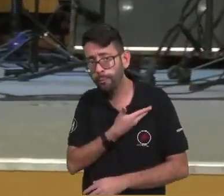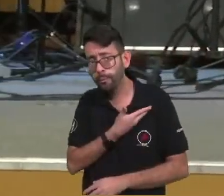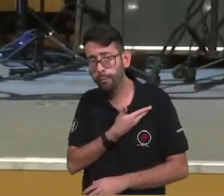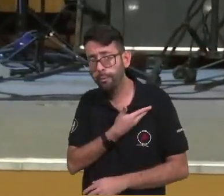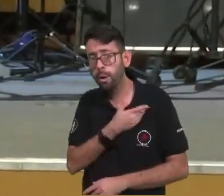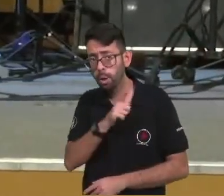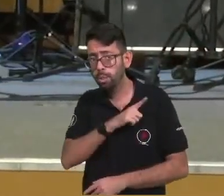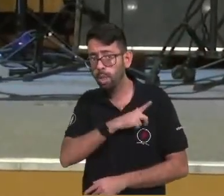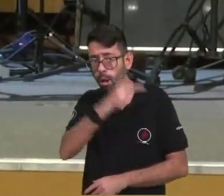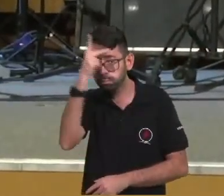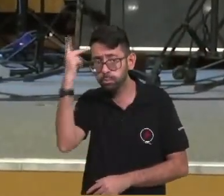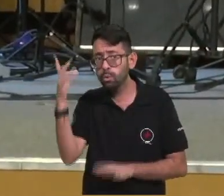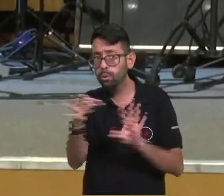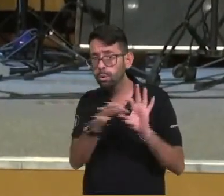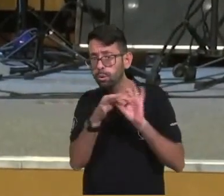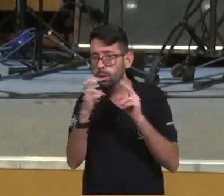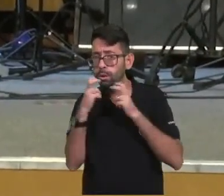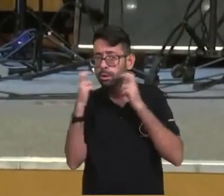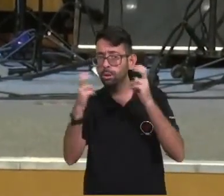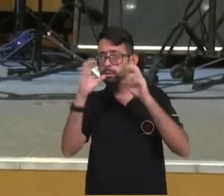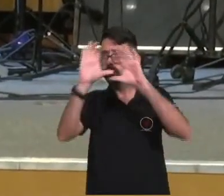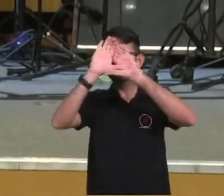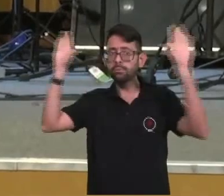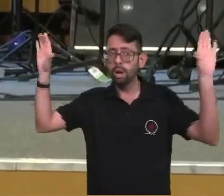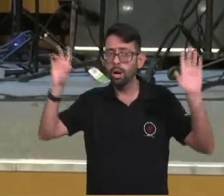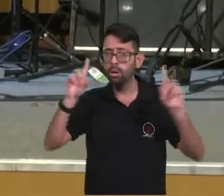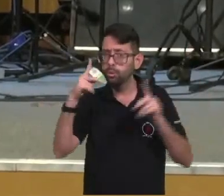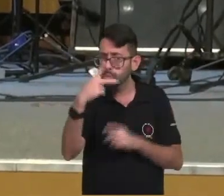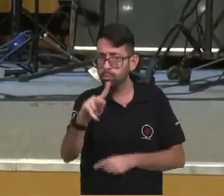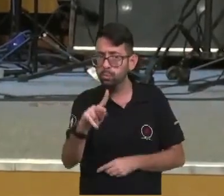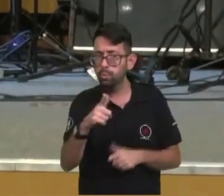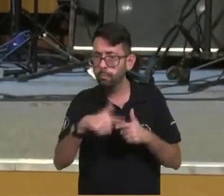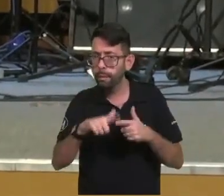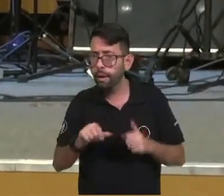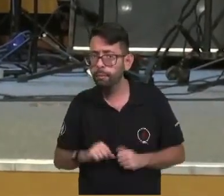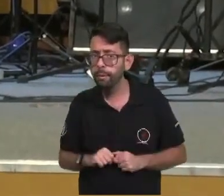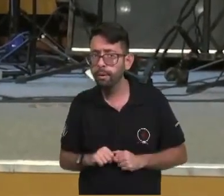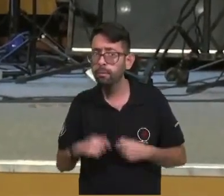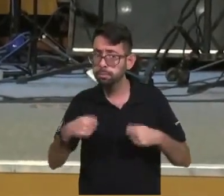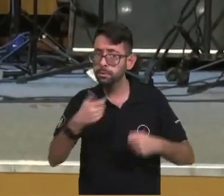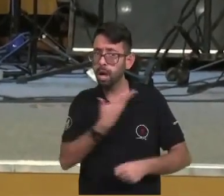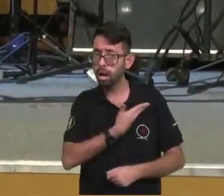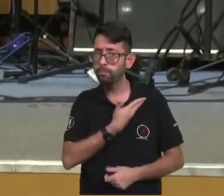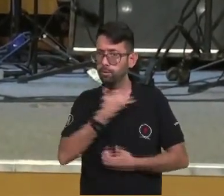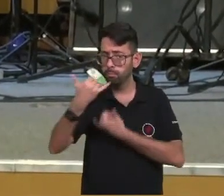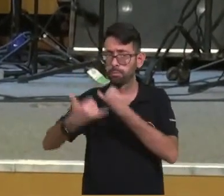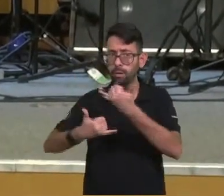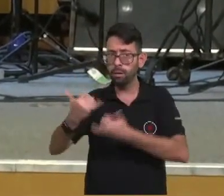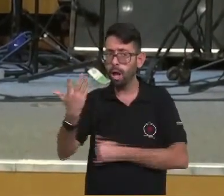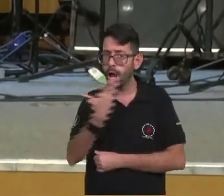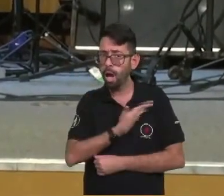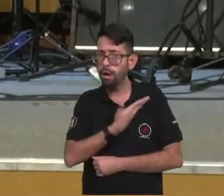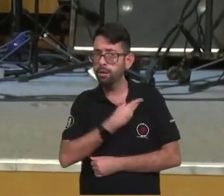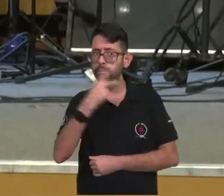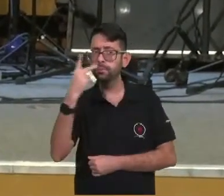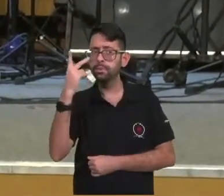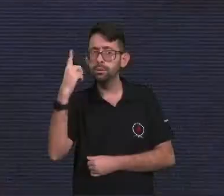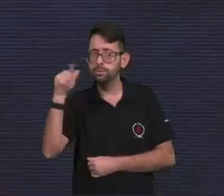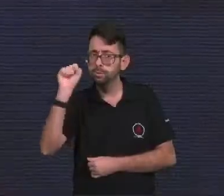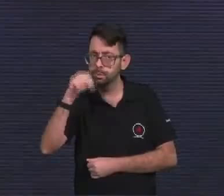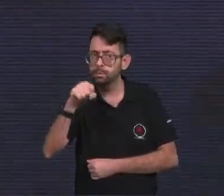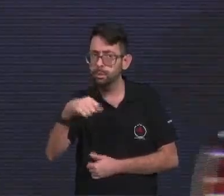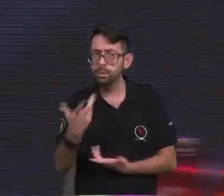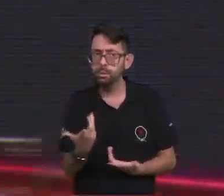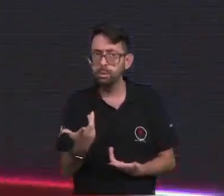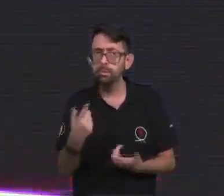Tem gente que se une a você para clamar os céus em favor da sua causa? Tu tem que ter amigo para brincar, tu tem que ter amigo para se divertir, sim ou não? Mas tu também